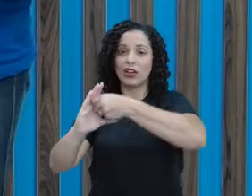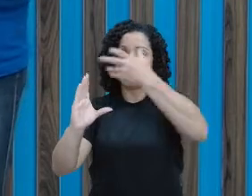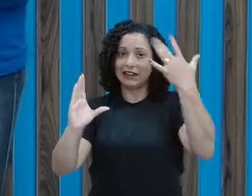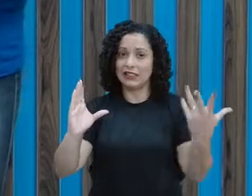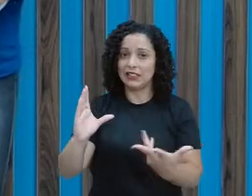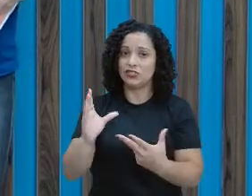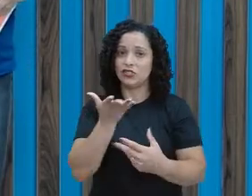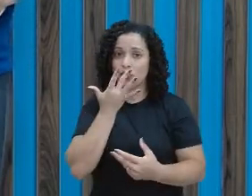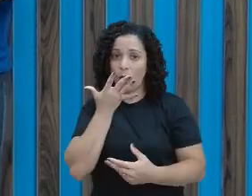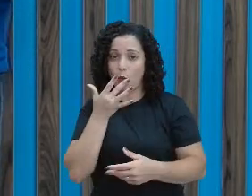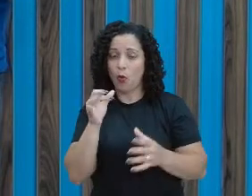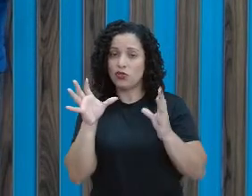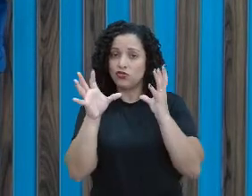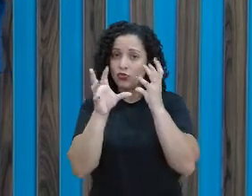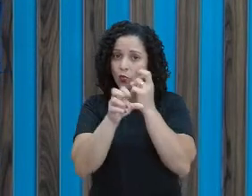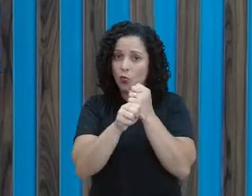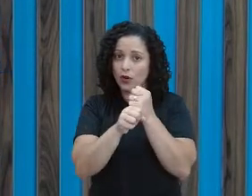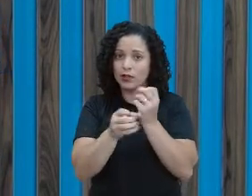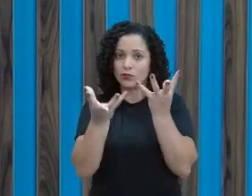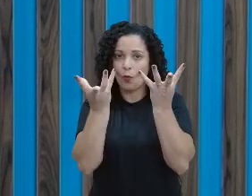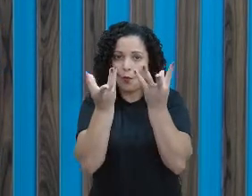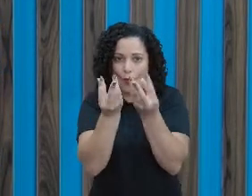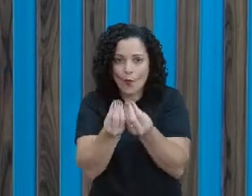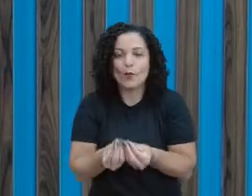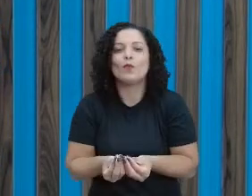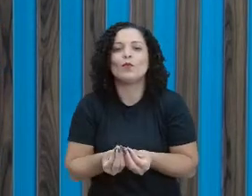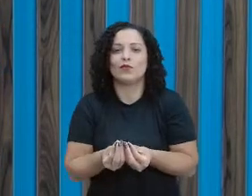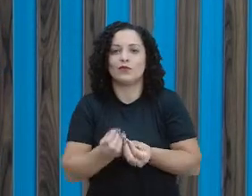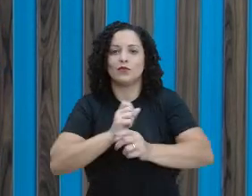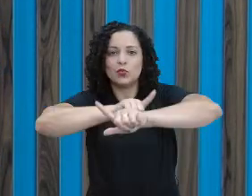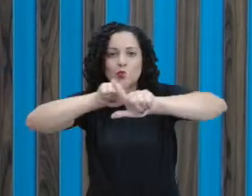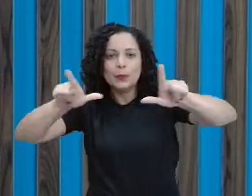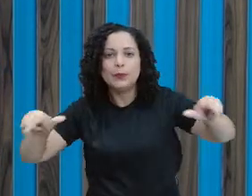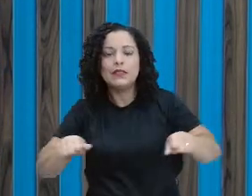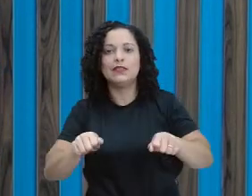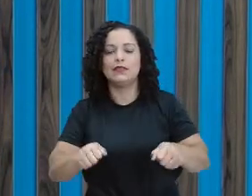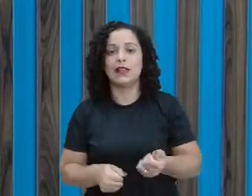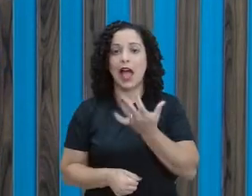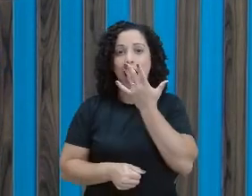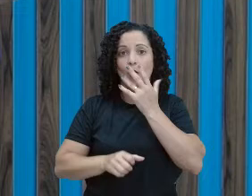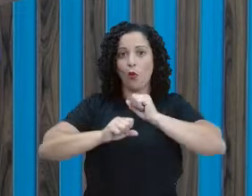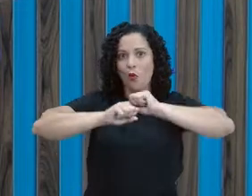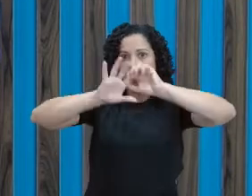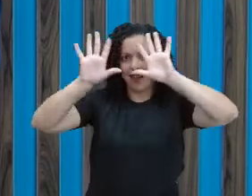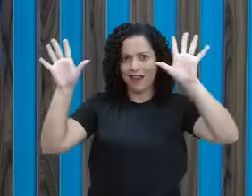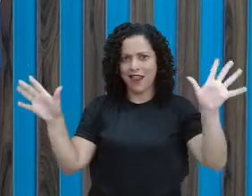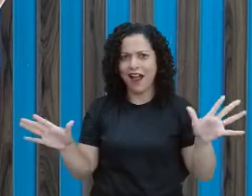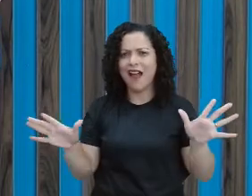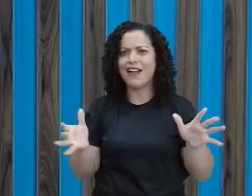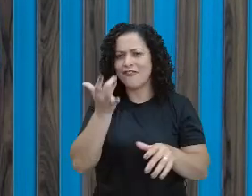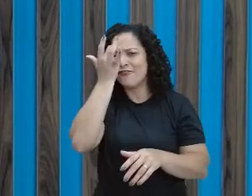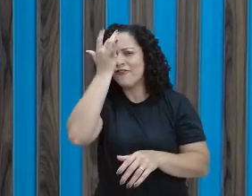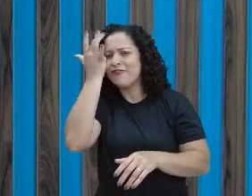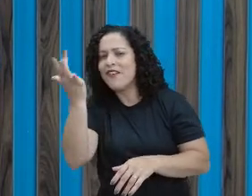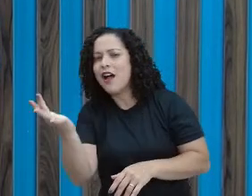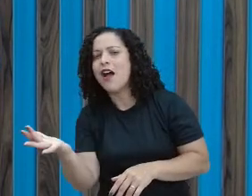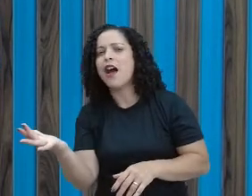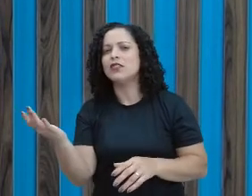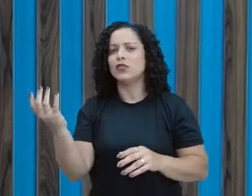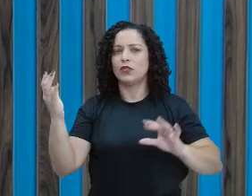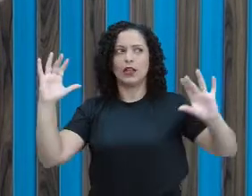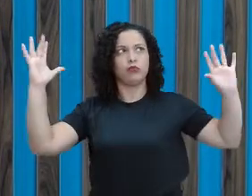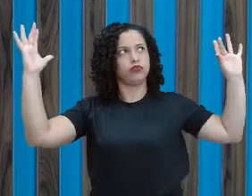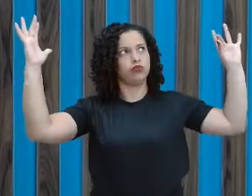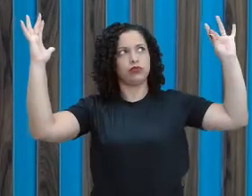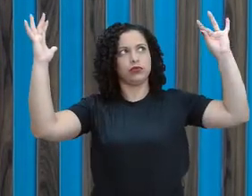escuras, logo iriam desaparecer. E aquelas que tinham a cor clara, que facilmente se camuflava aí nesse tronco